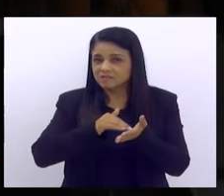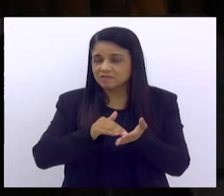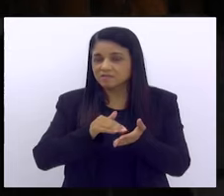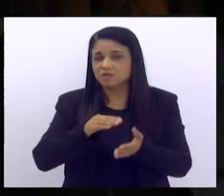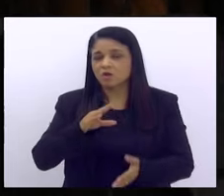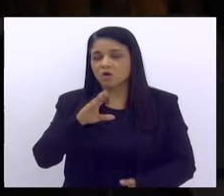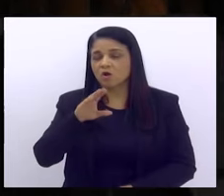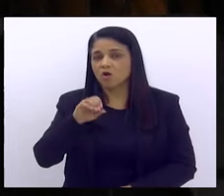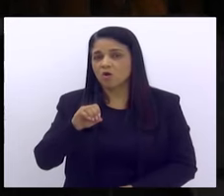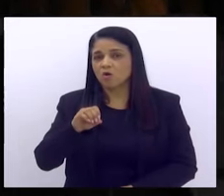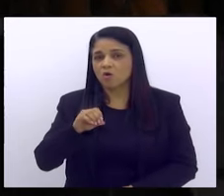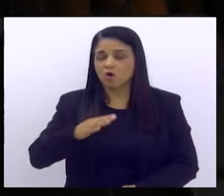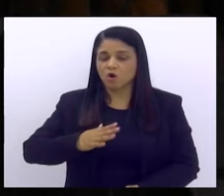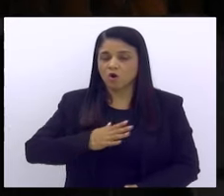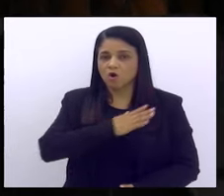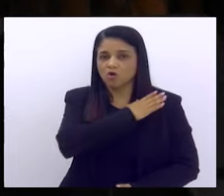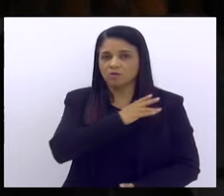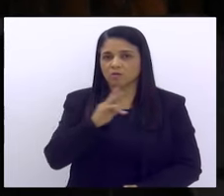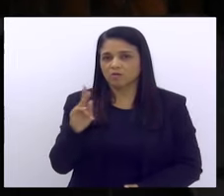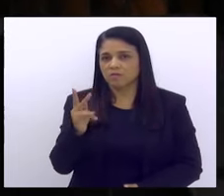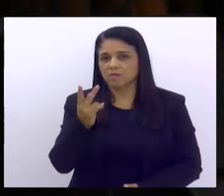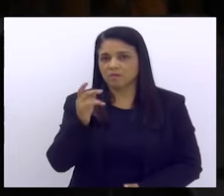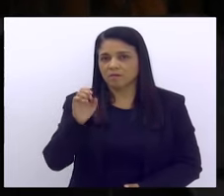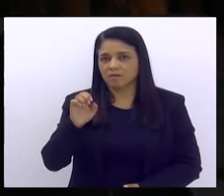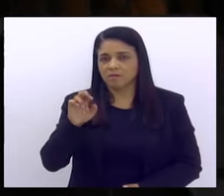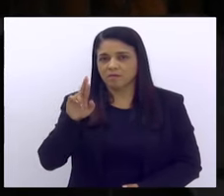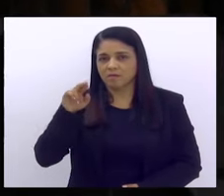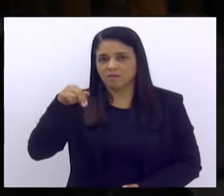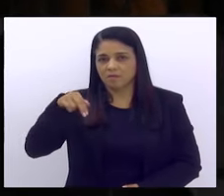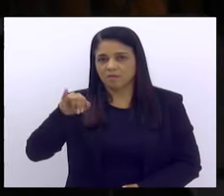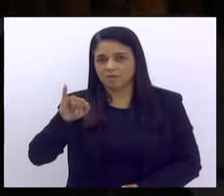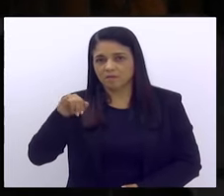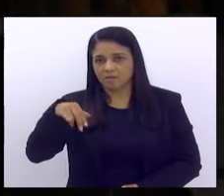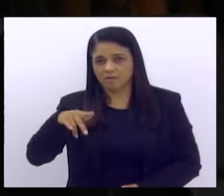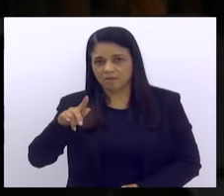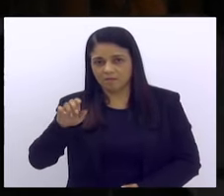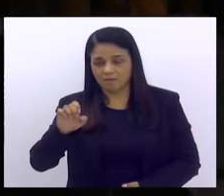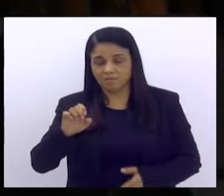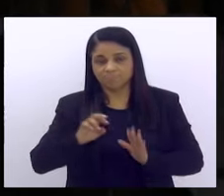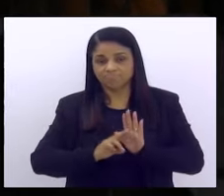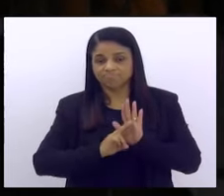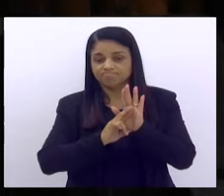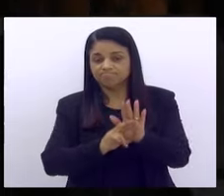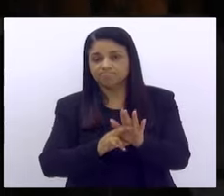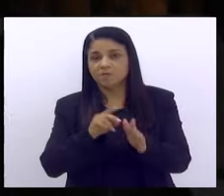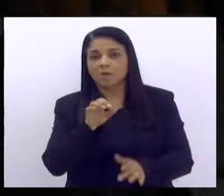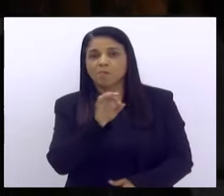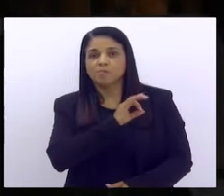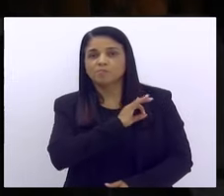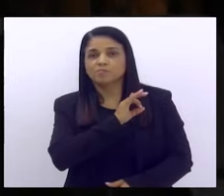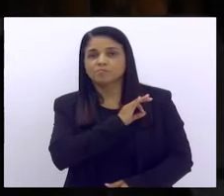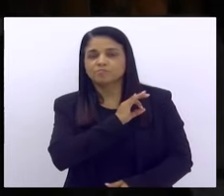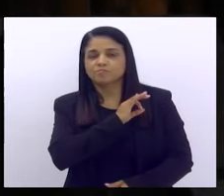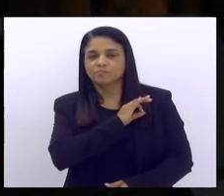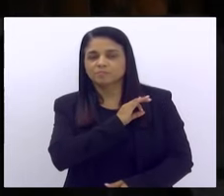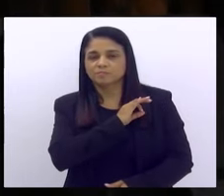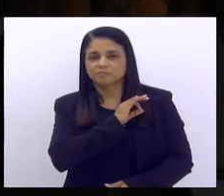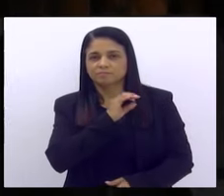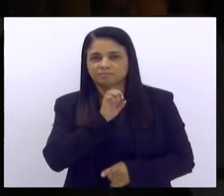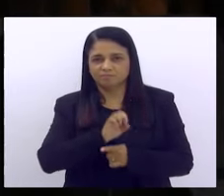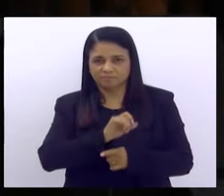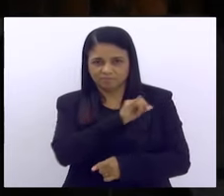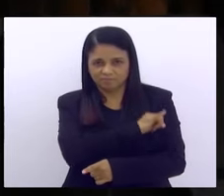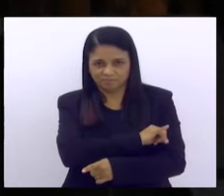Coronel Henrique, que está à frente da Polícia Militar do Estado do Rio de Janeiro. Ele foi, de forma assodada, com todo